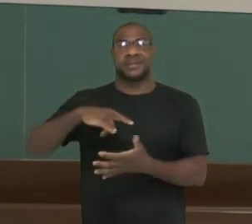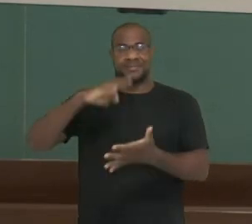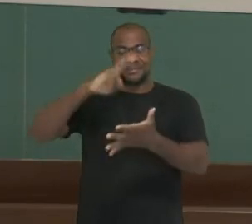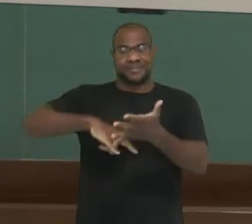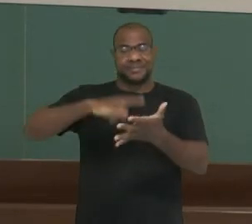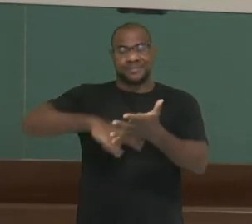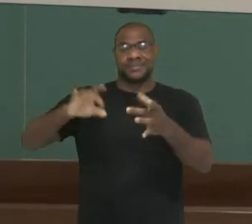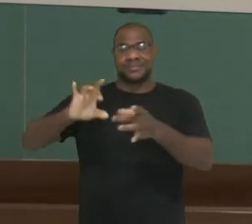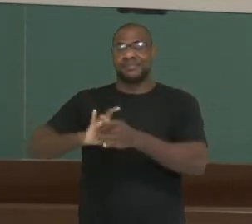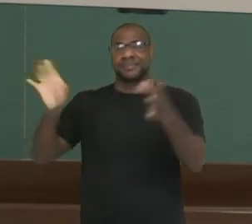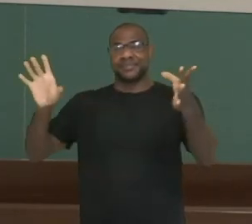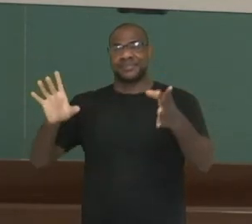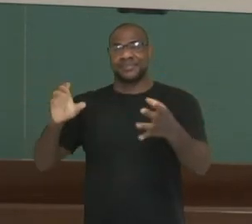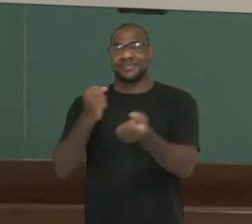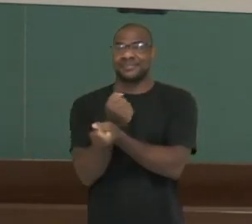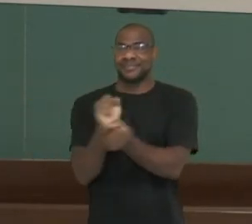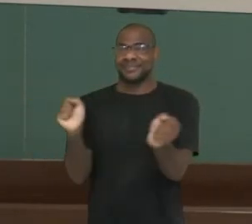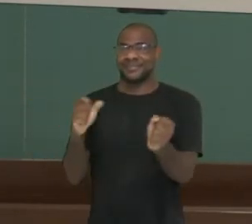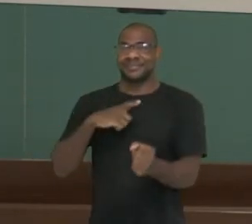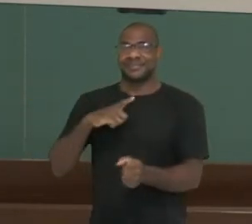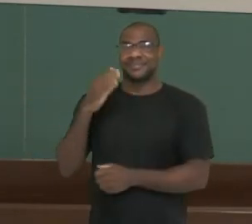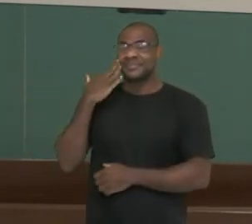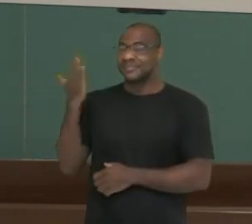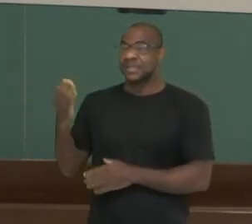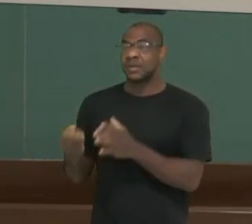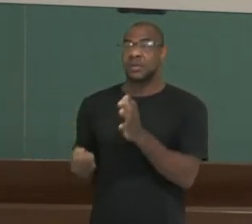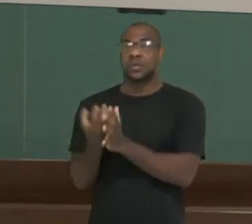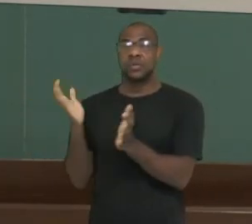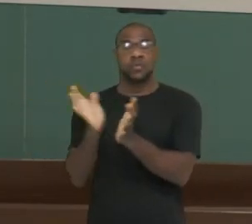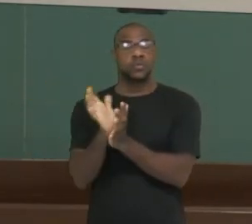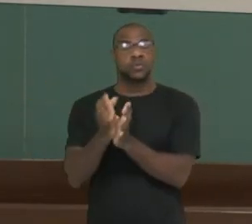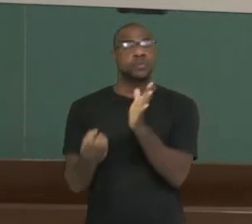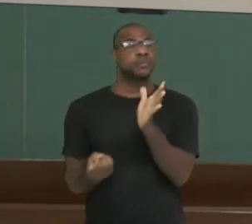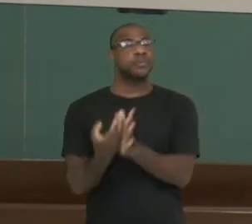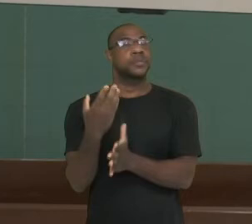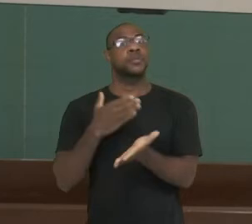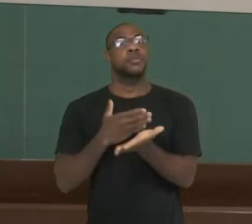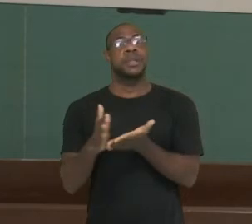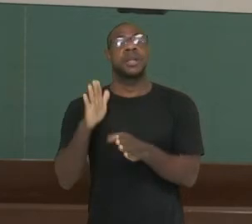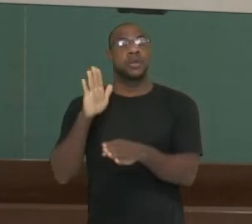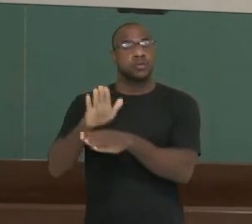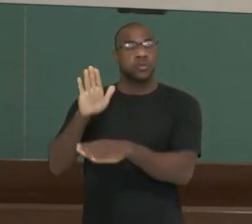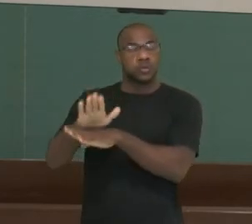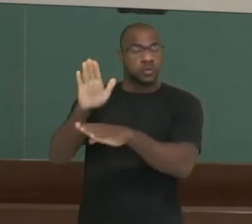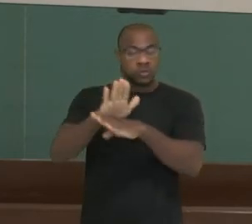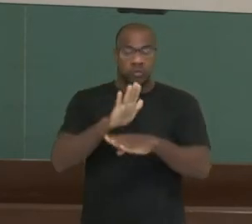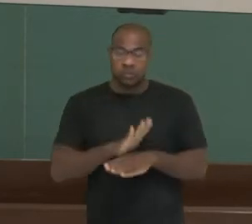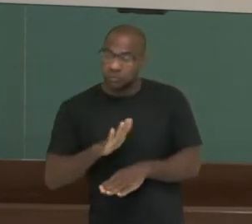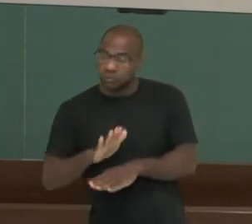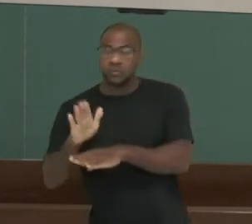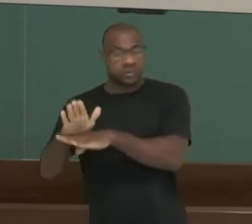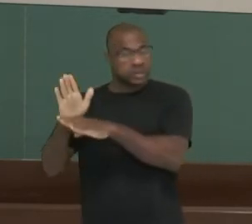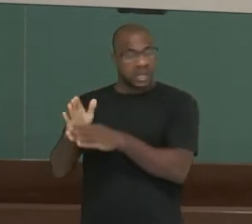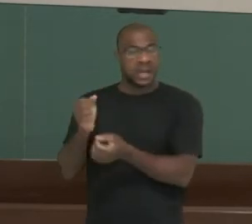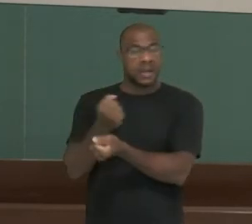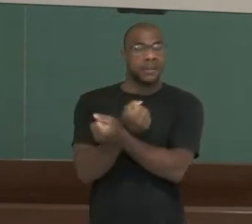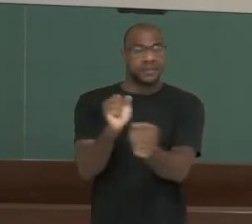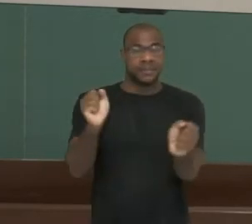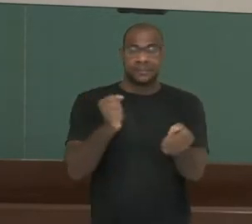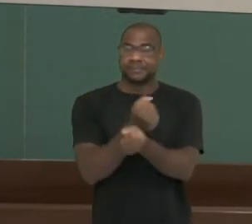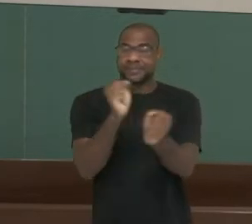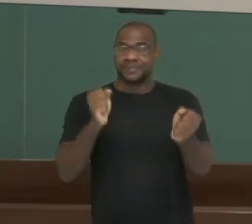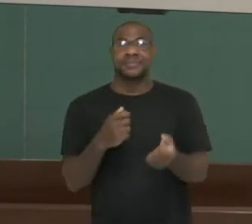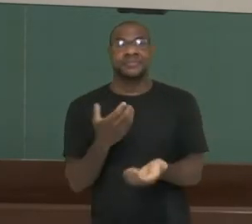Então, esse tipo de grupo começa a surgir e começa a ajudar e a promover a liberdade,